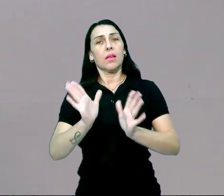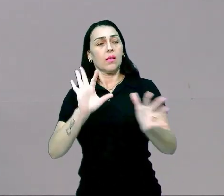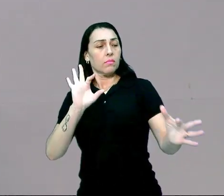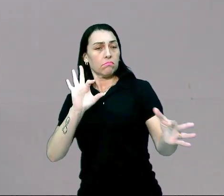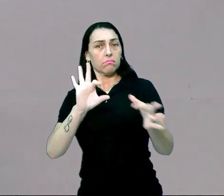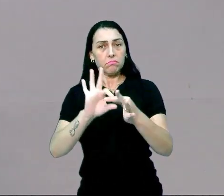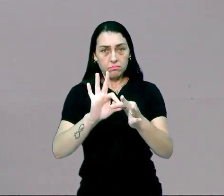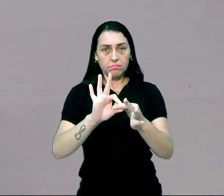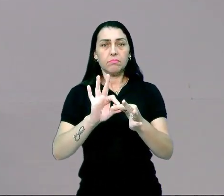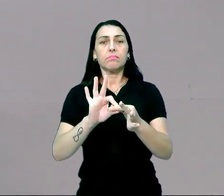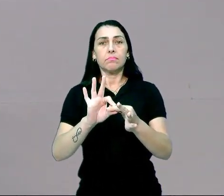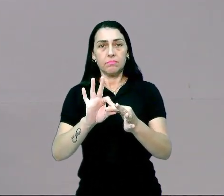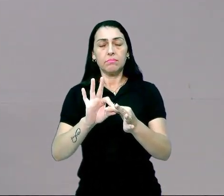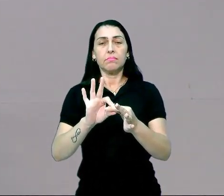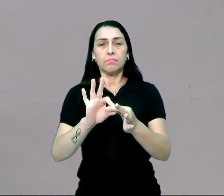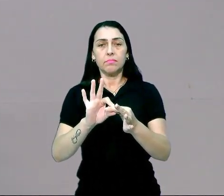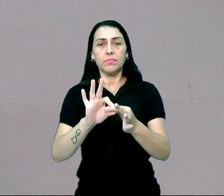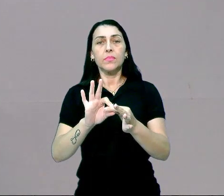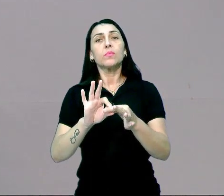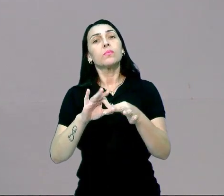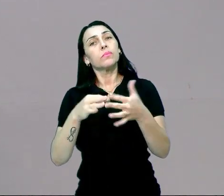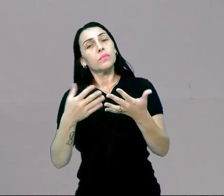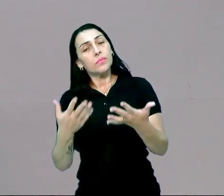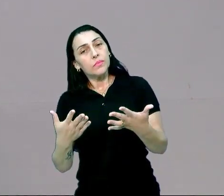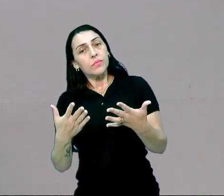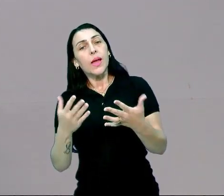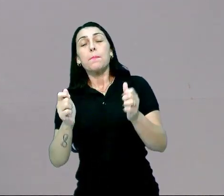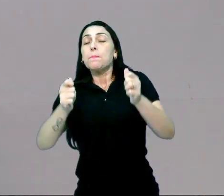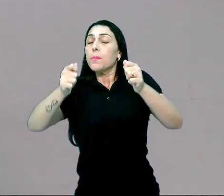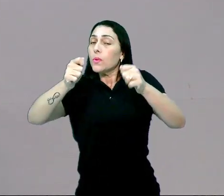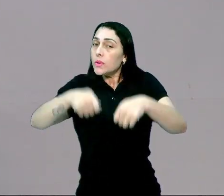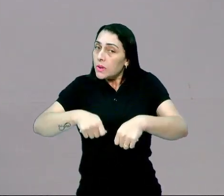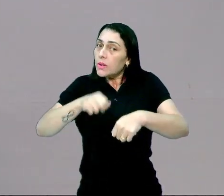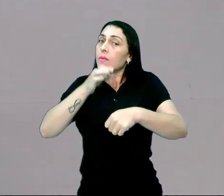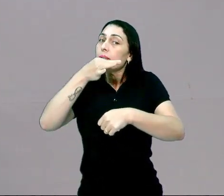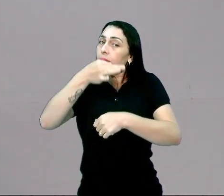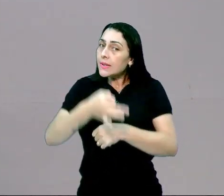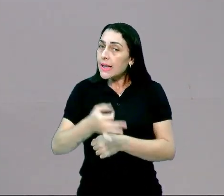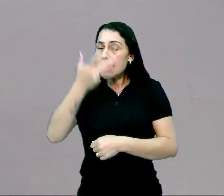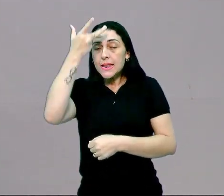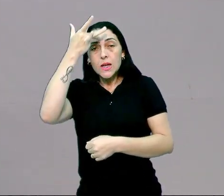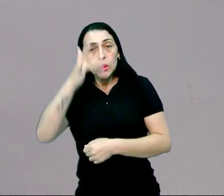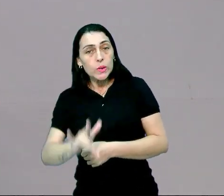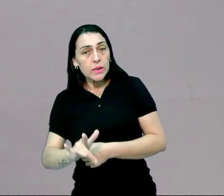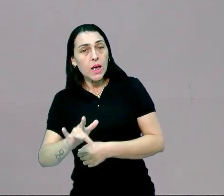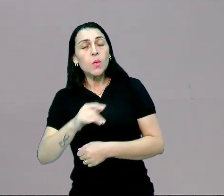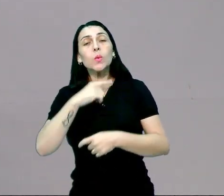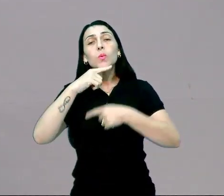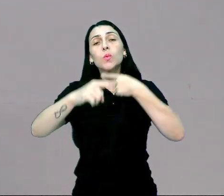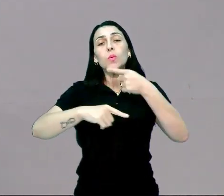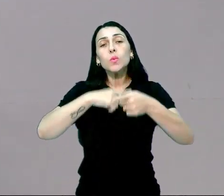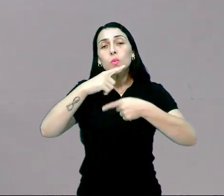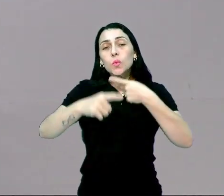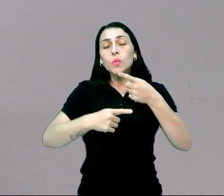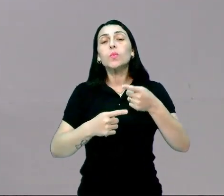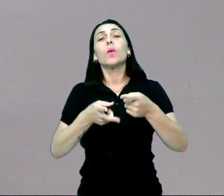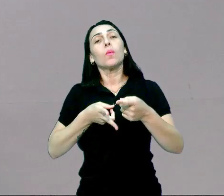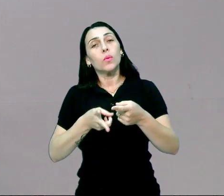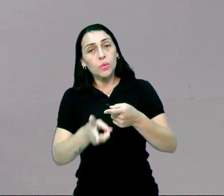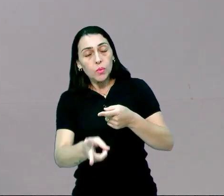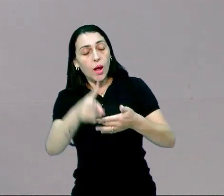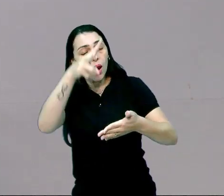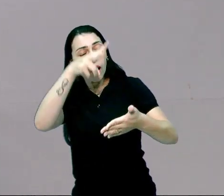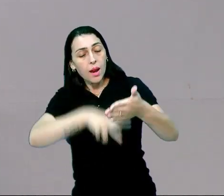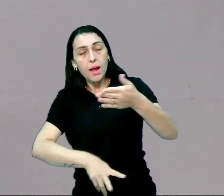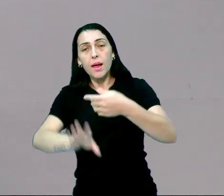essa retratação. Então, provavelmente é possível que esteja certo. Não sei, estou na dúvida. Vamos seguir